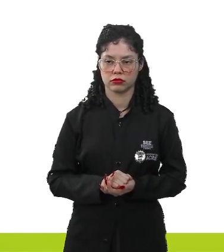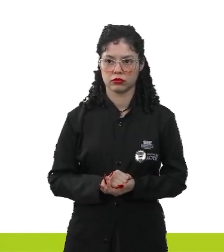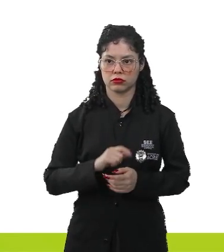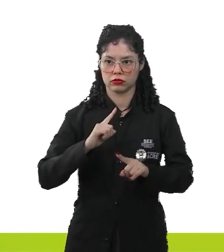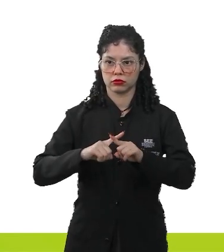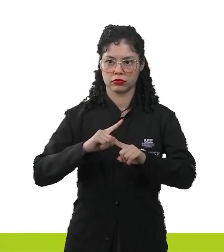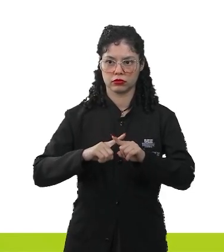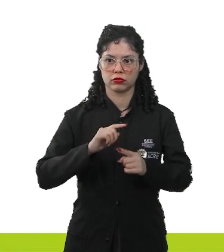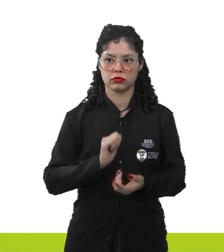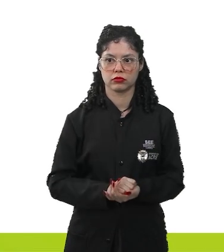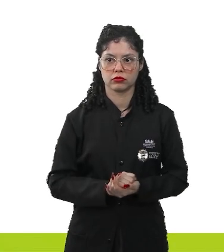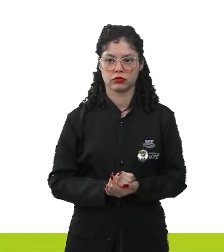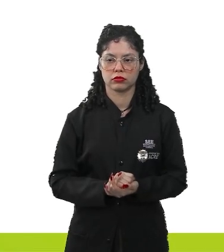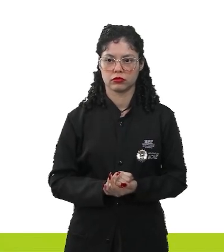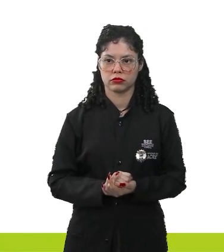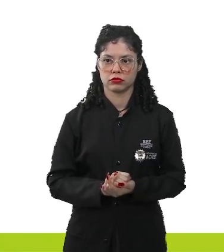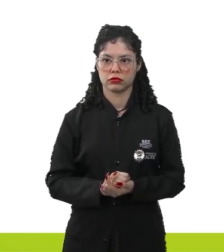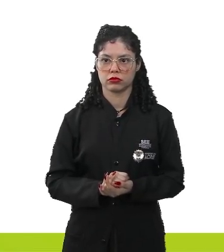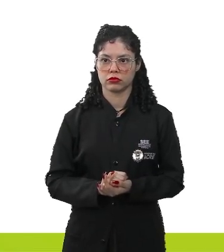vezes